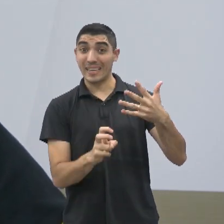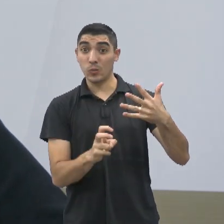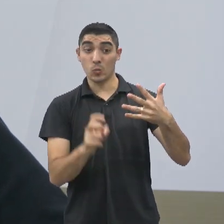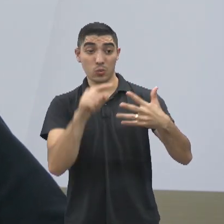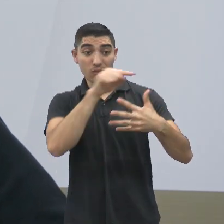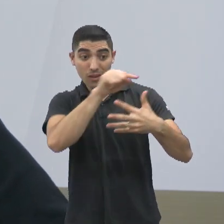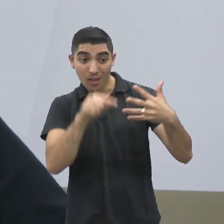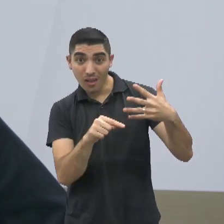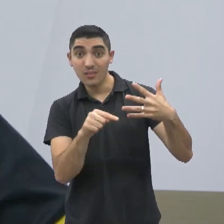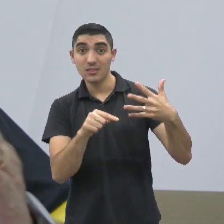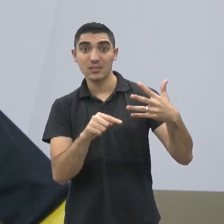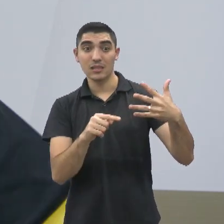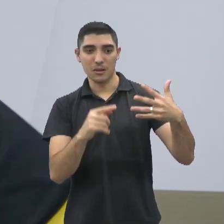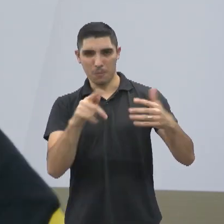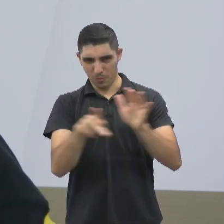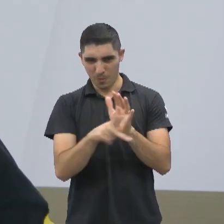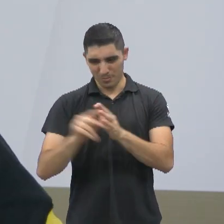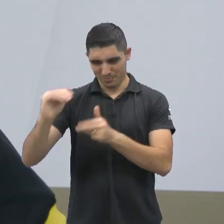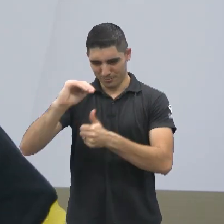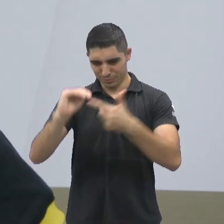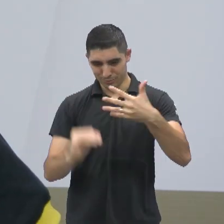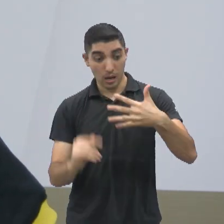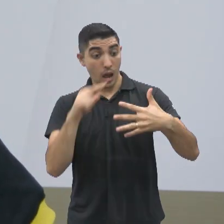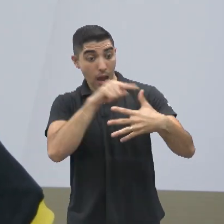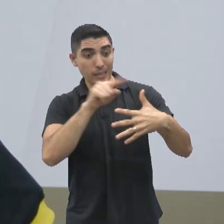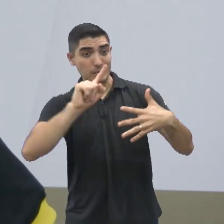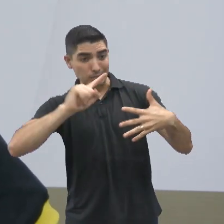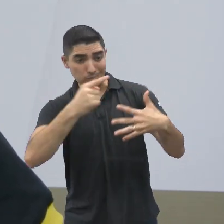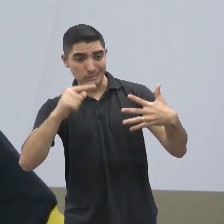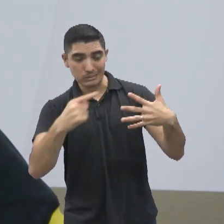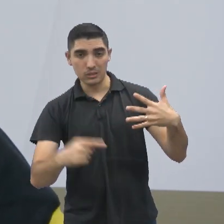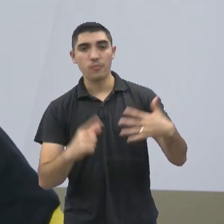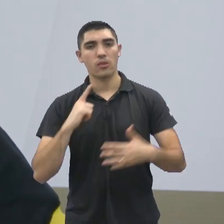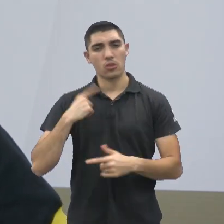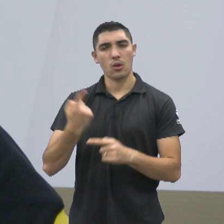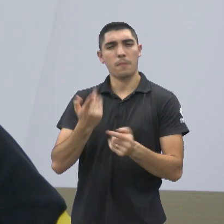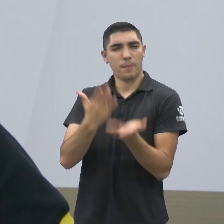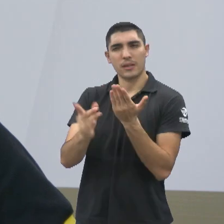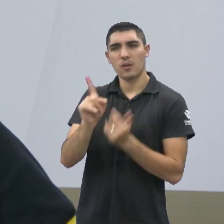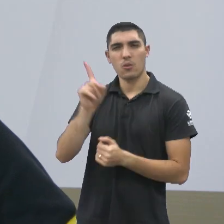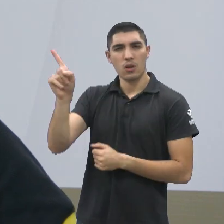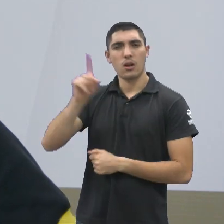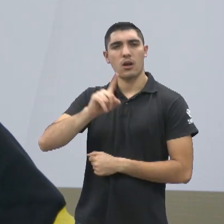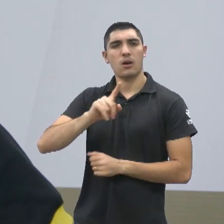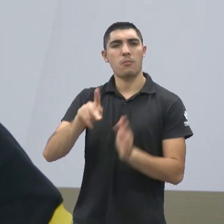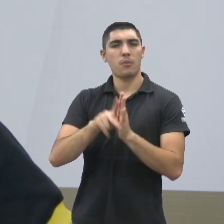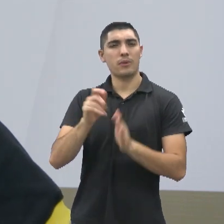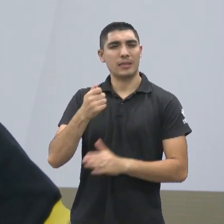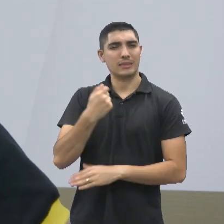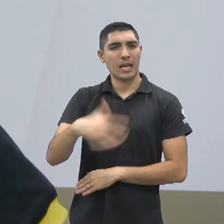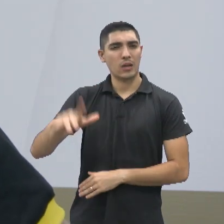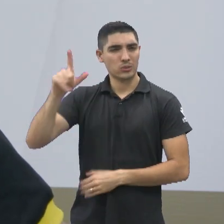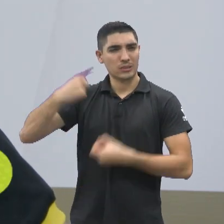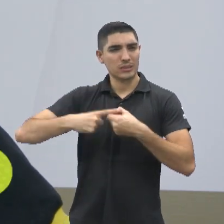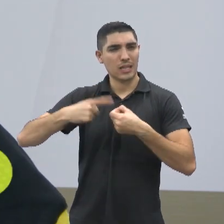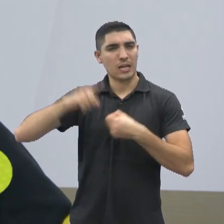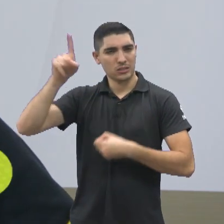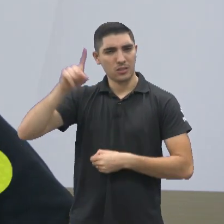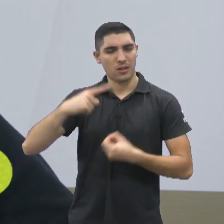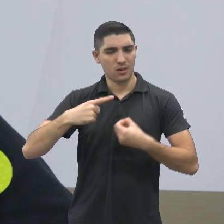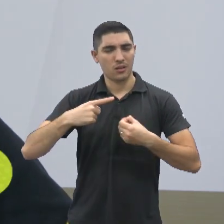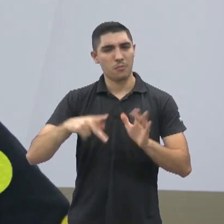a gente assumiu. Todo mundo vinha de uma derrota de 4-0 para o Jabaquara, lá em Santos. Então o time estava, emocionalmente falando, o time